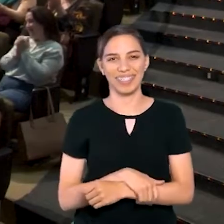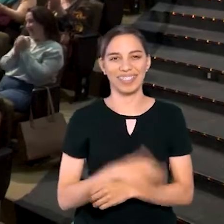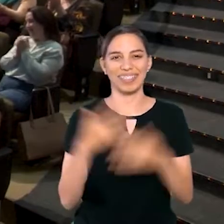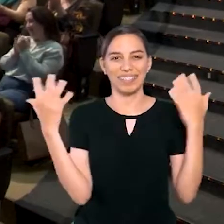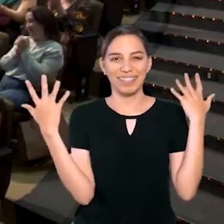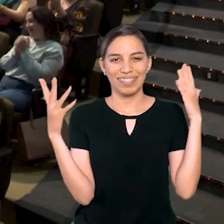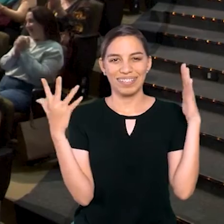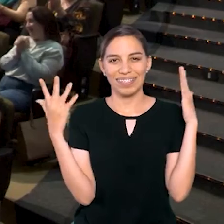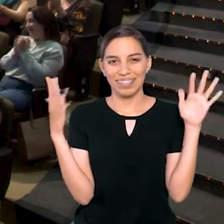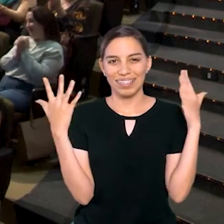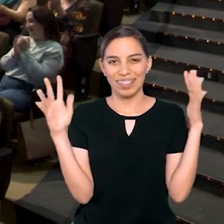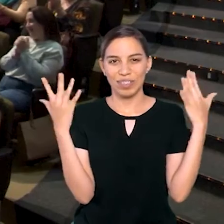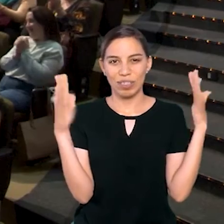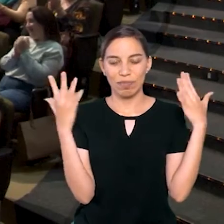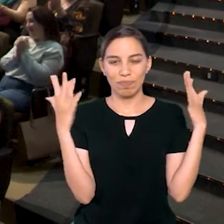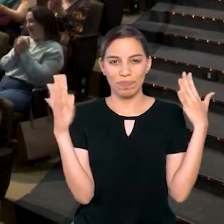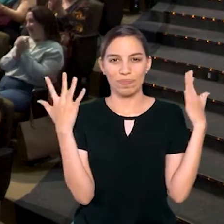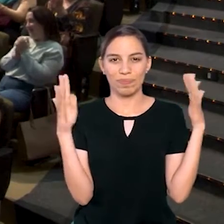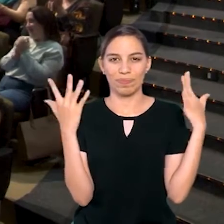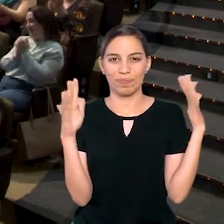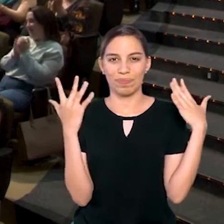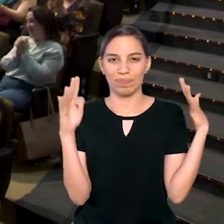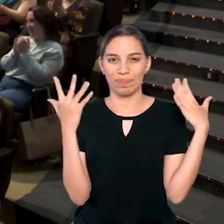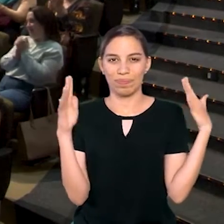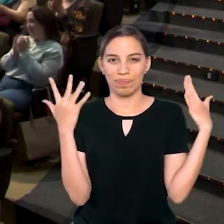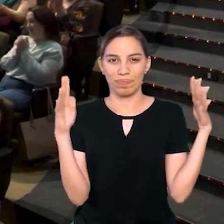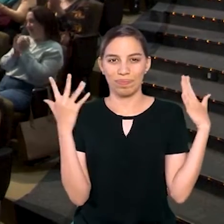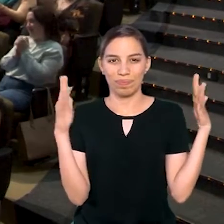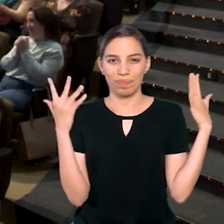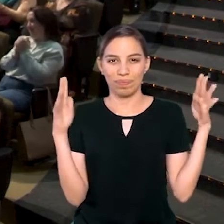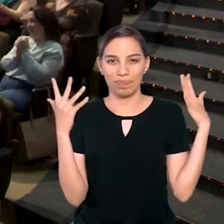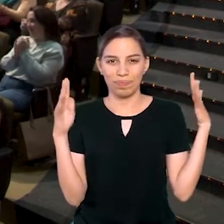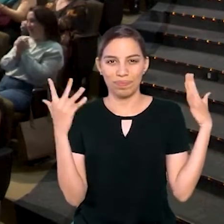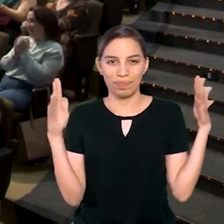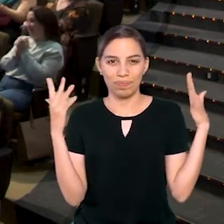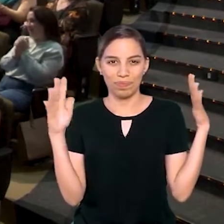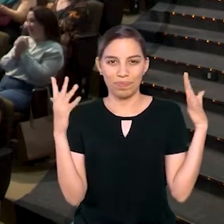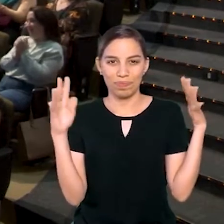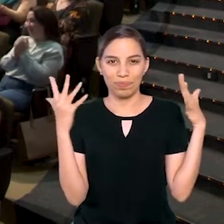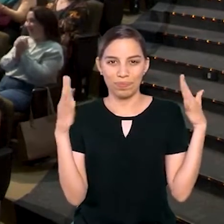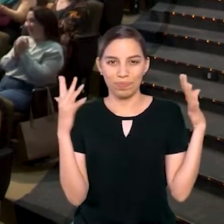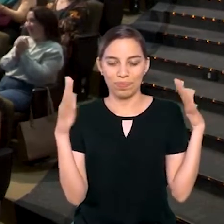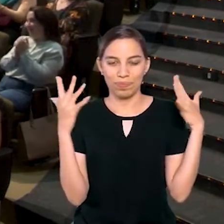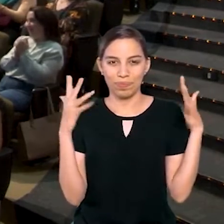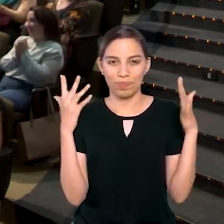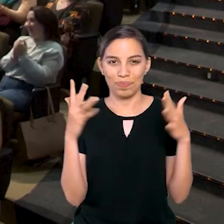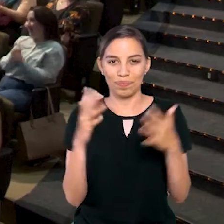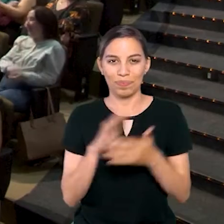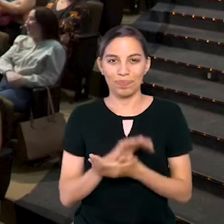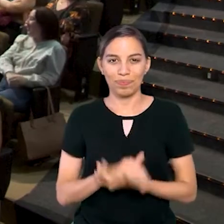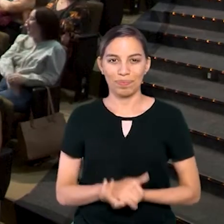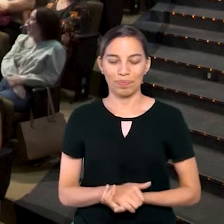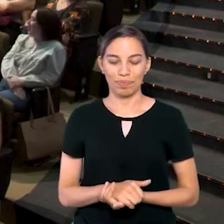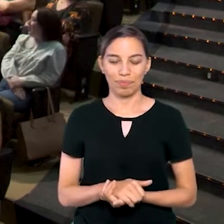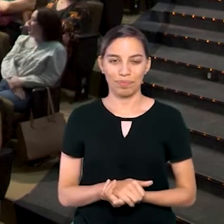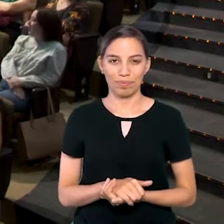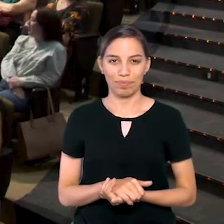Na plateia, os espectadores todos saúdam Lenine com aplausos.